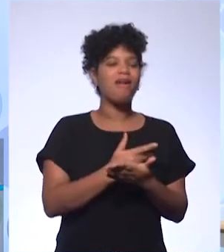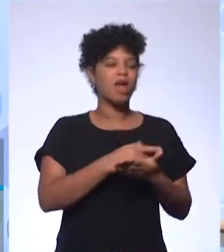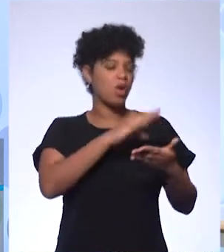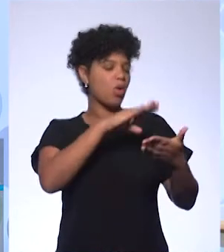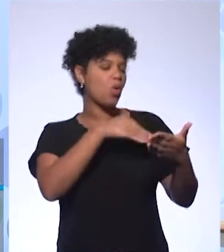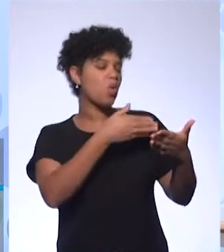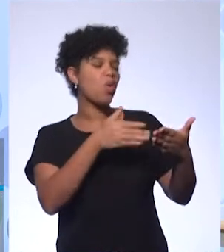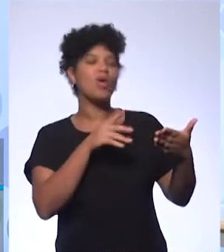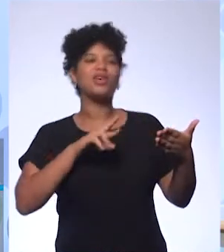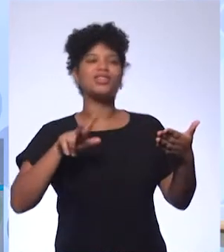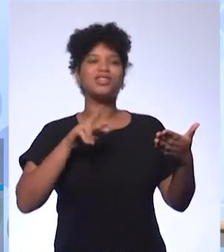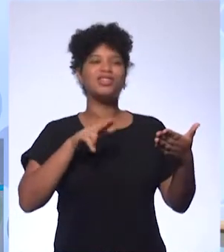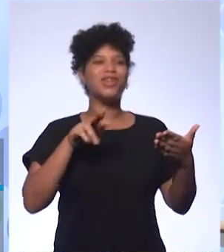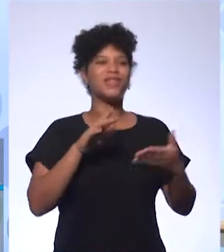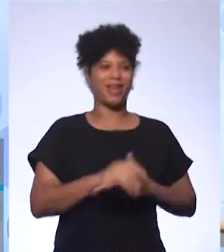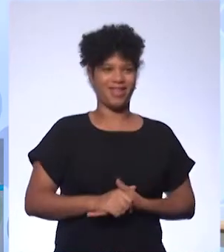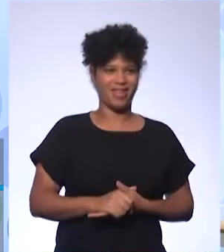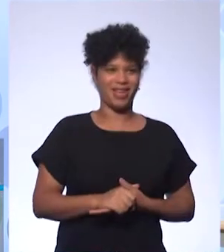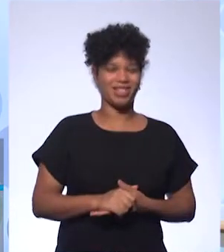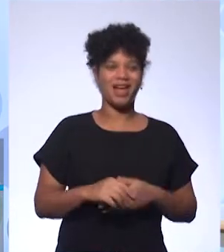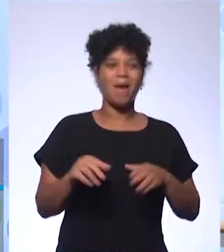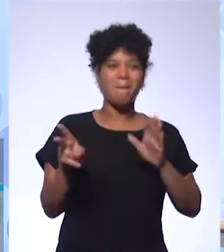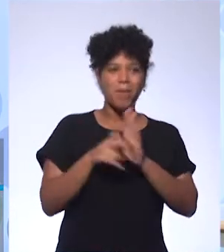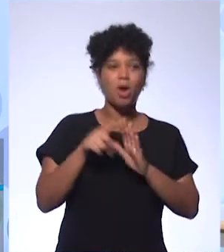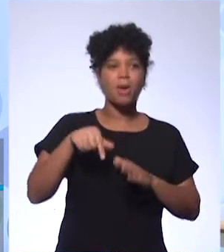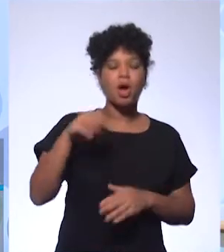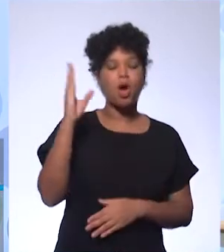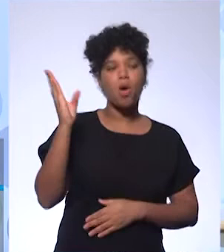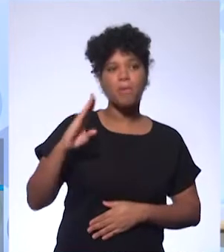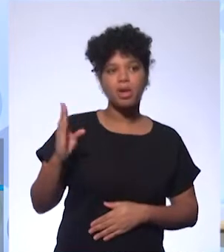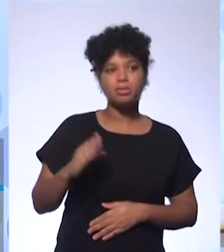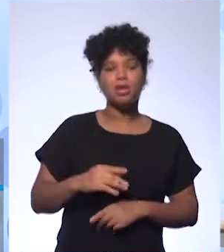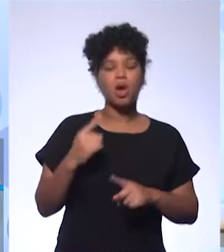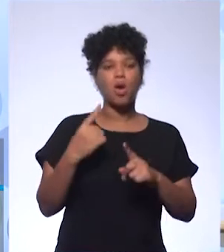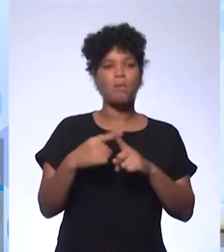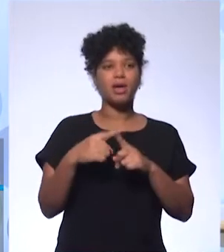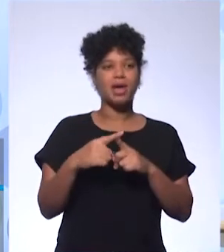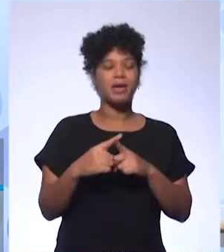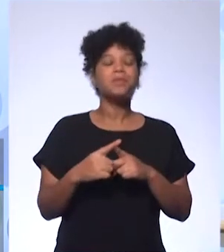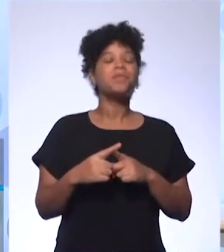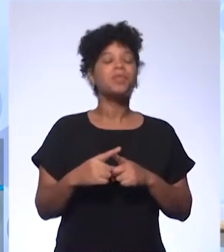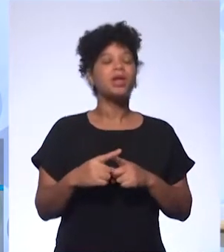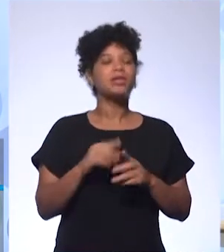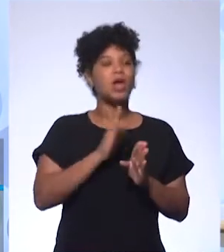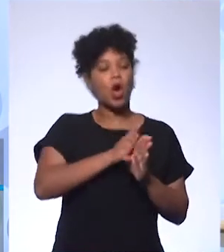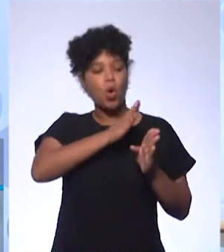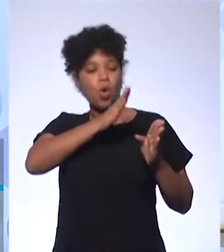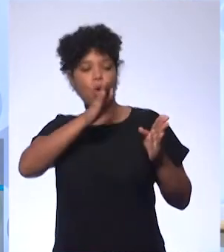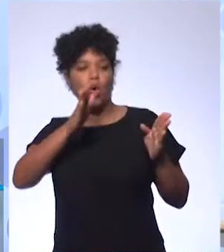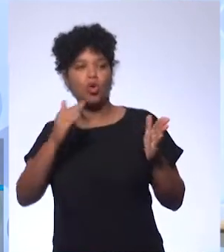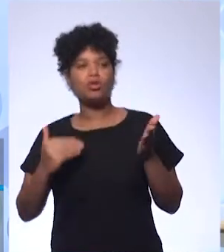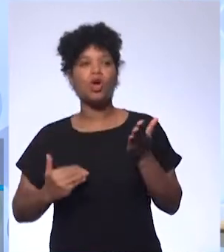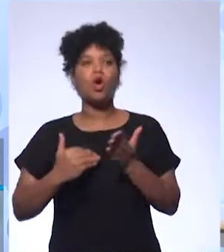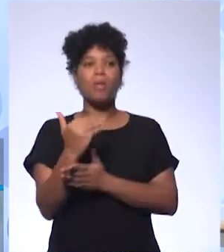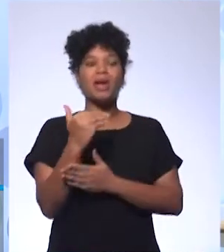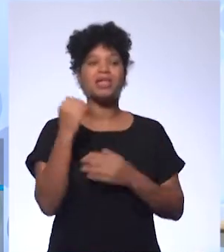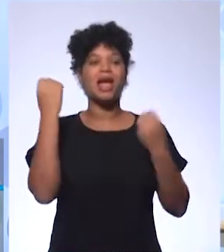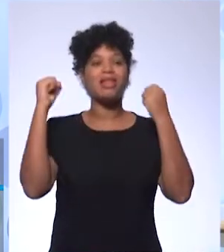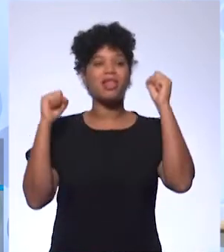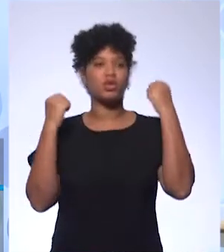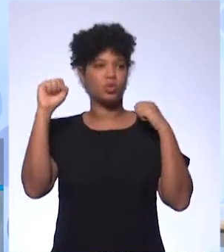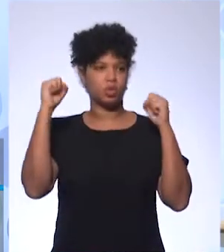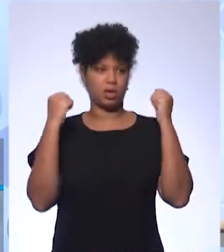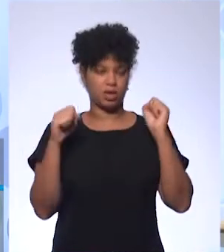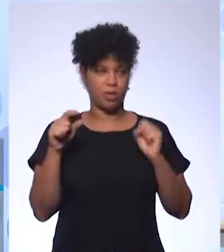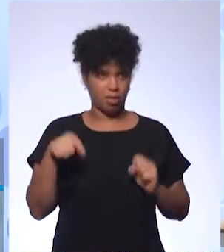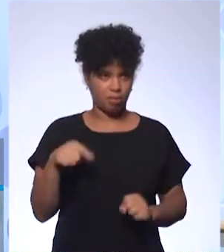né, tudo aquilo começa a desaparecer. Por quê? Nesse período pós-guerra, surge o quê? O começo da industrialização no Brasil.